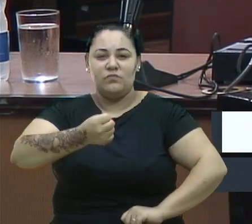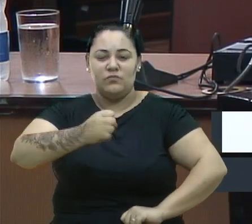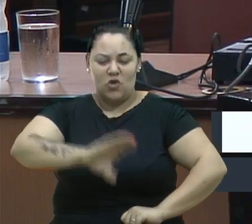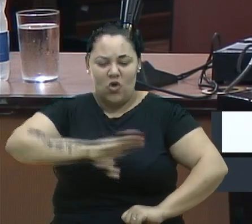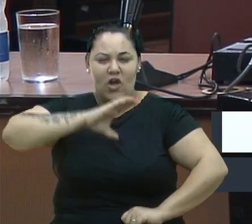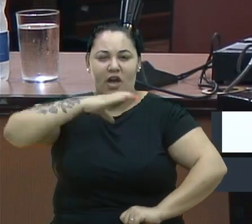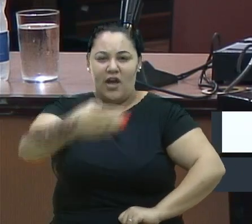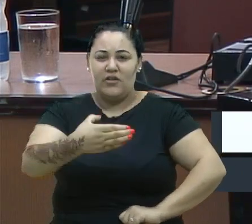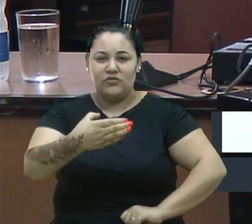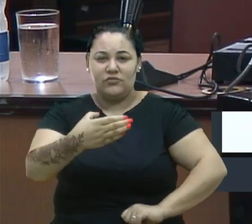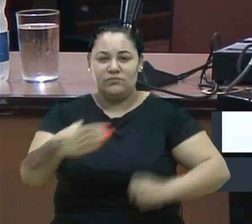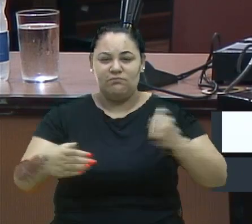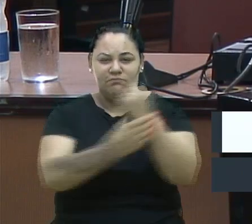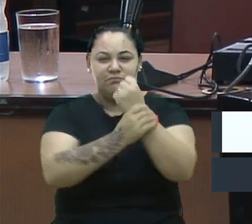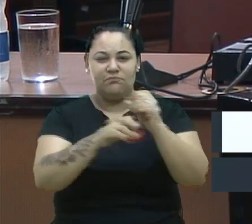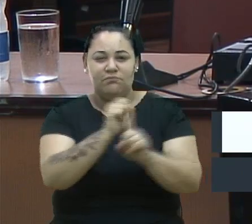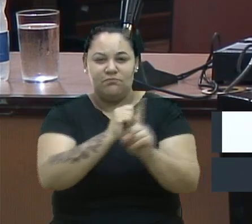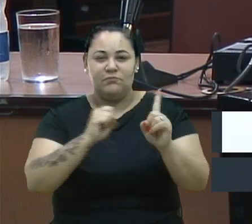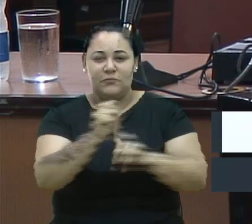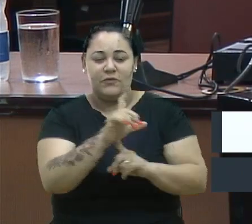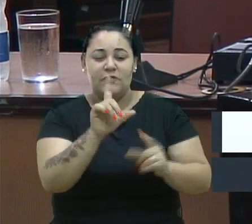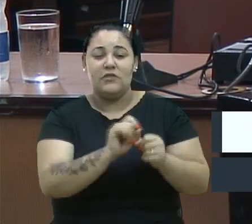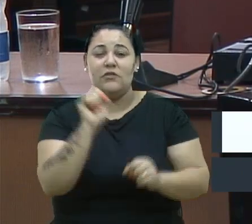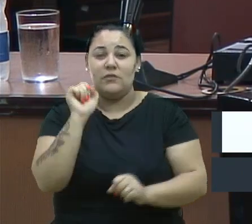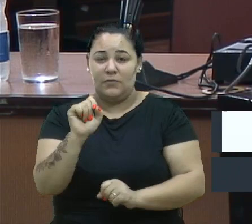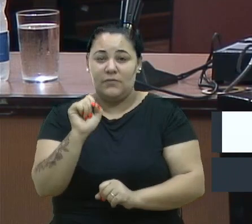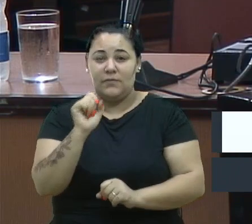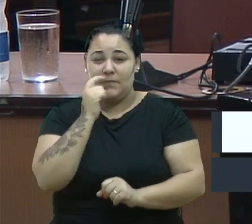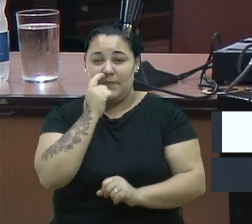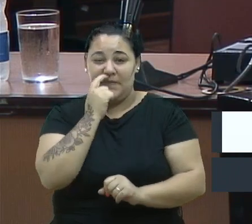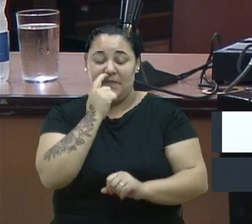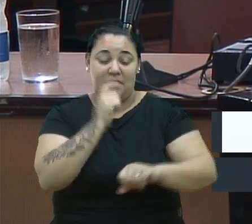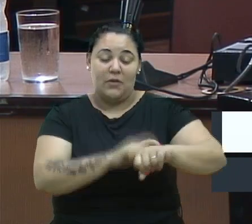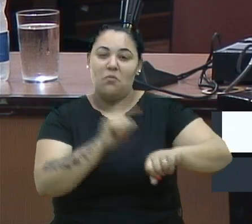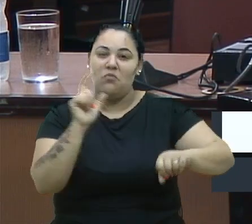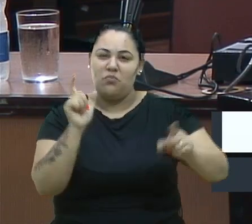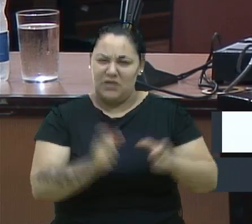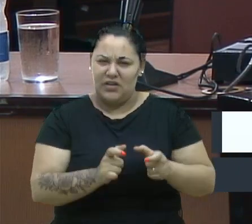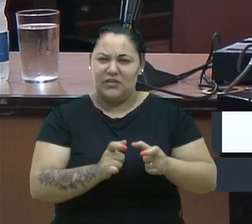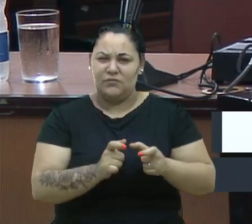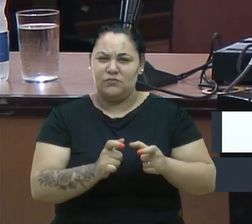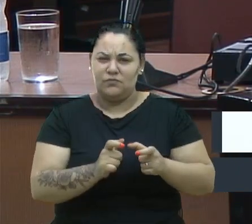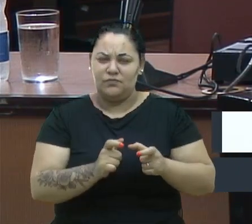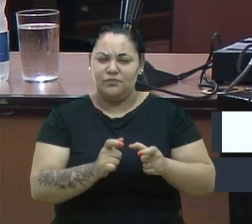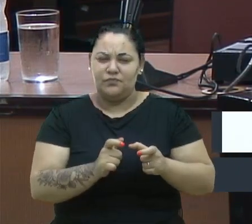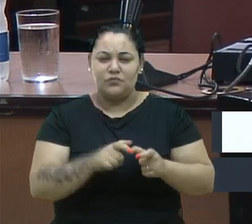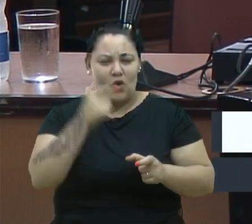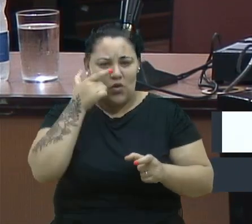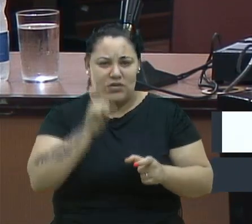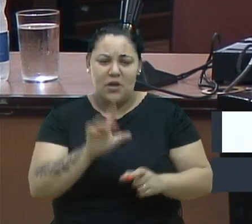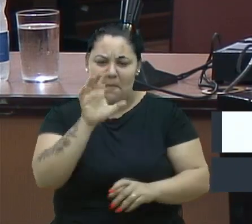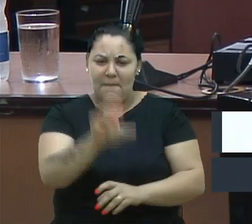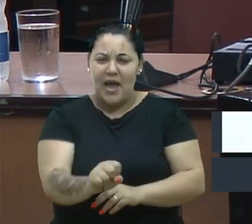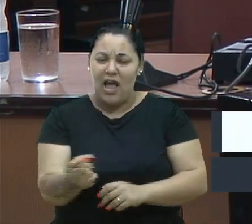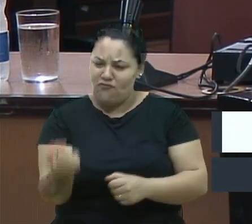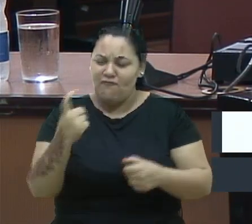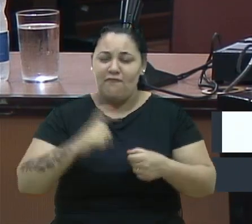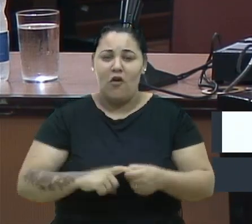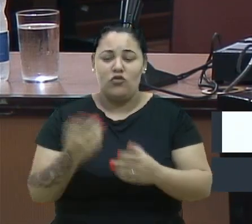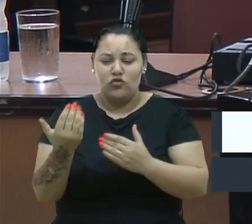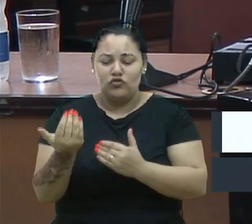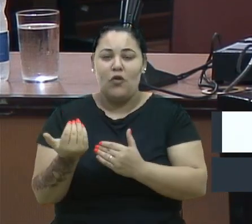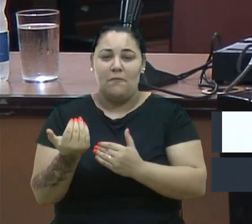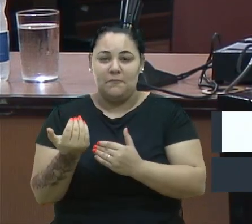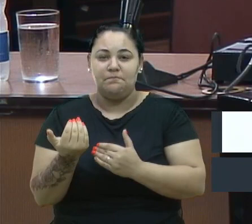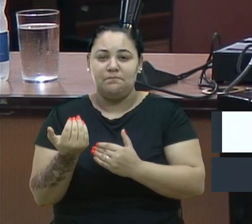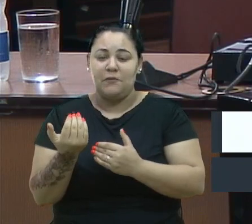segura fizeram com que, em um curto espaço de tempo, o jovem fosse resgatado e salvo das mãos dos sequestradores e conduzido